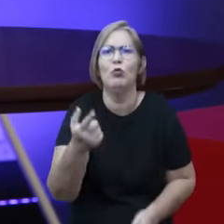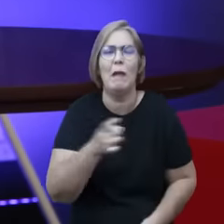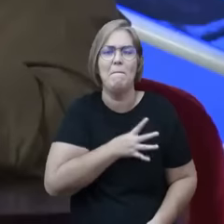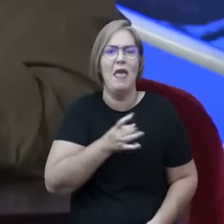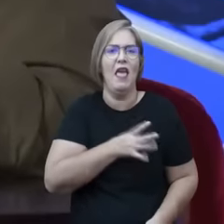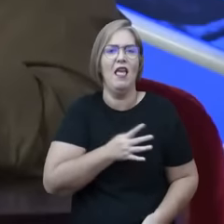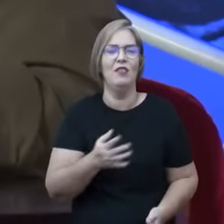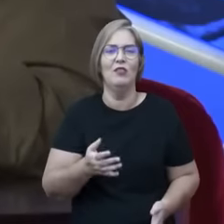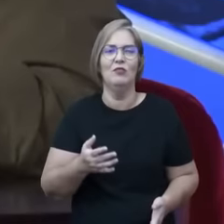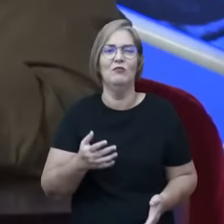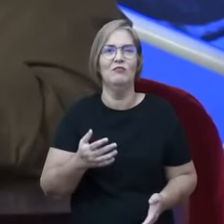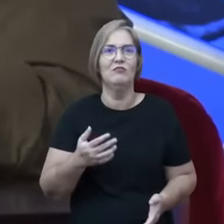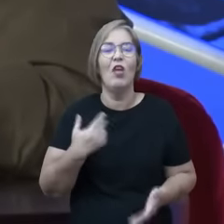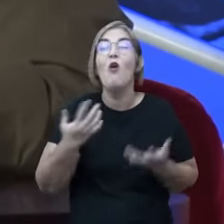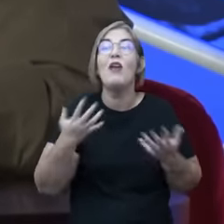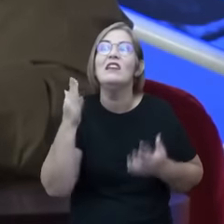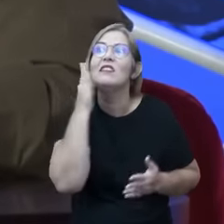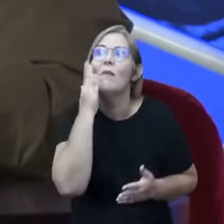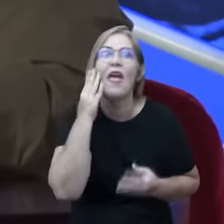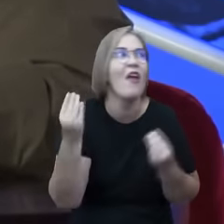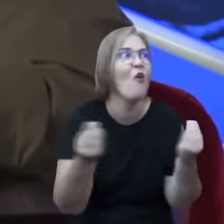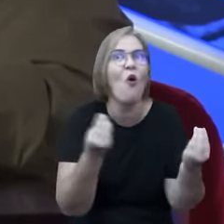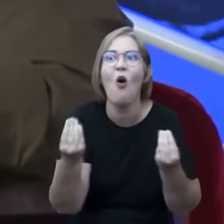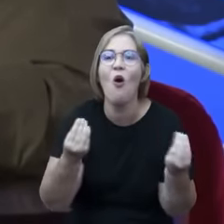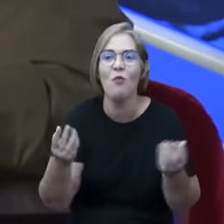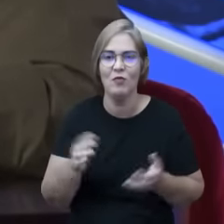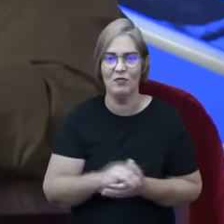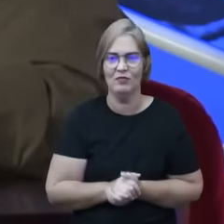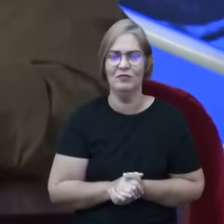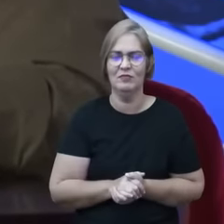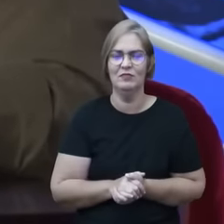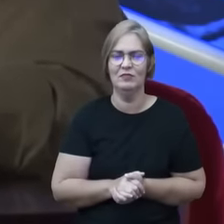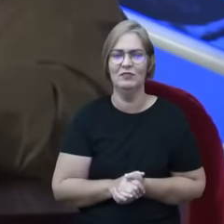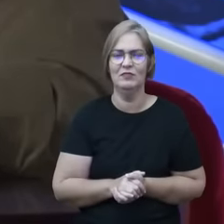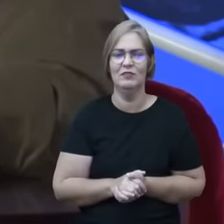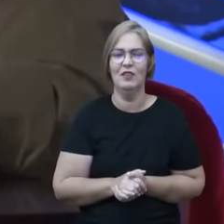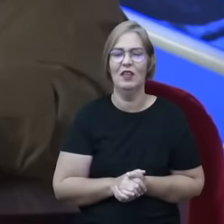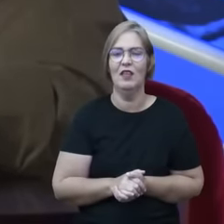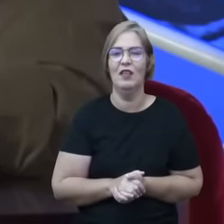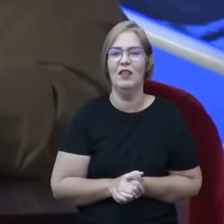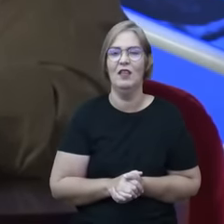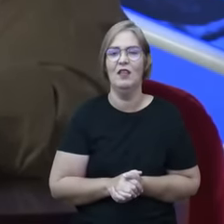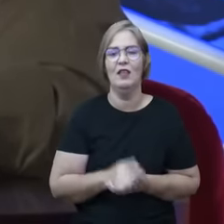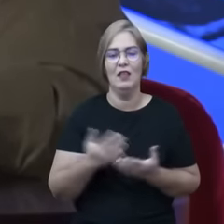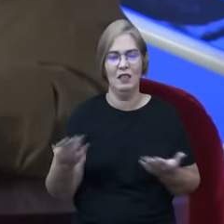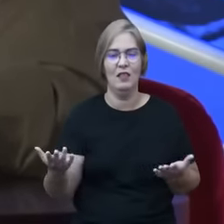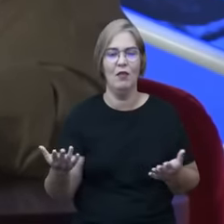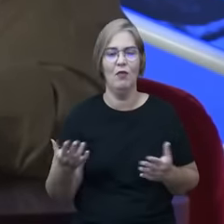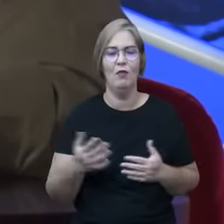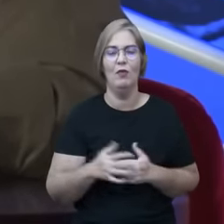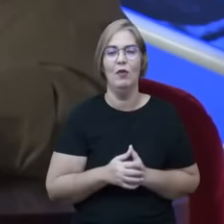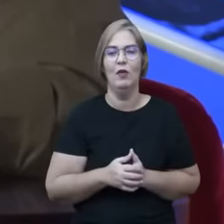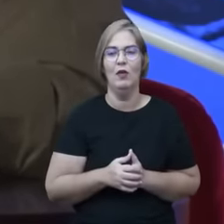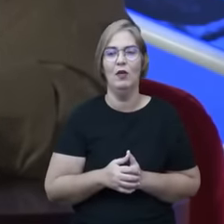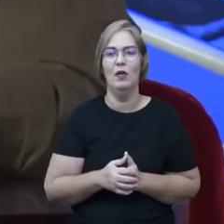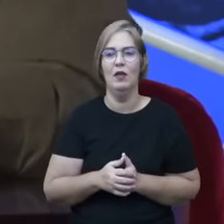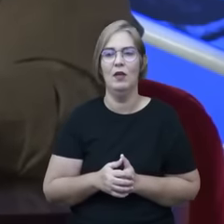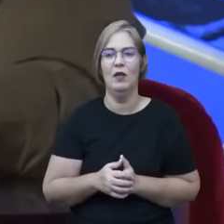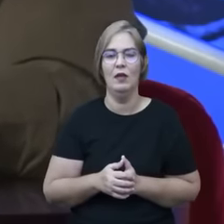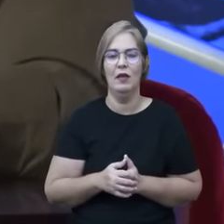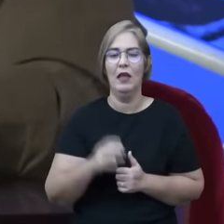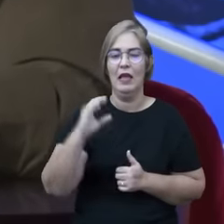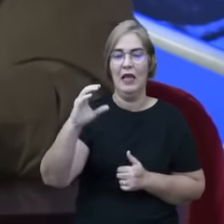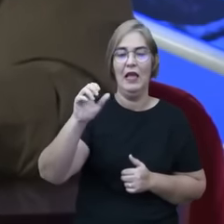homem absurdo. Como diz o caminho, ele é uma espécie de místico sem Deus, não é? Por isso que o o o ele fala,